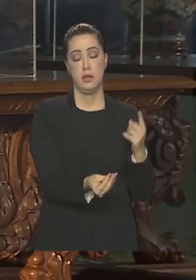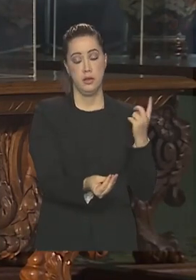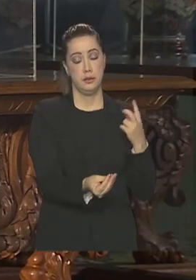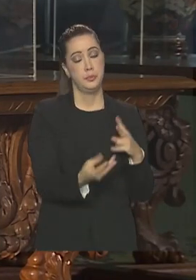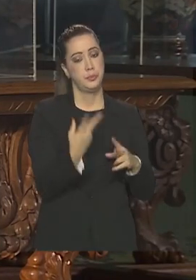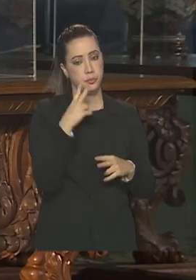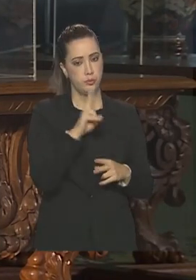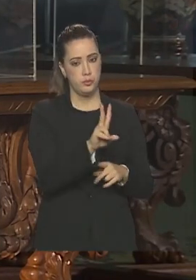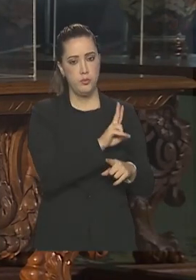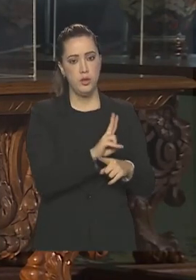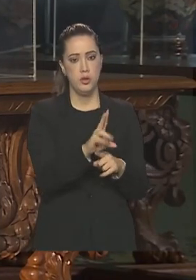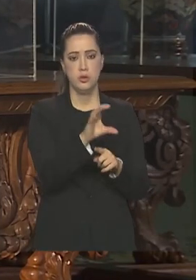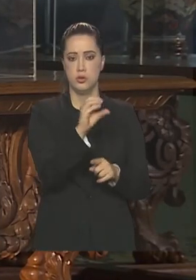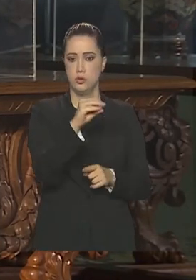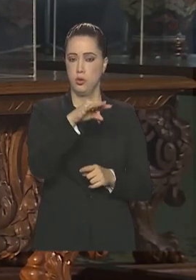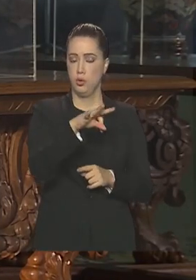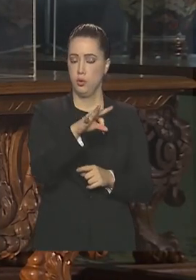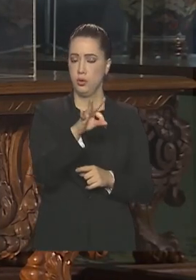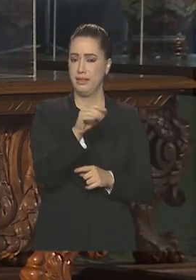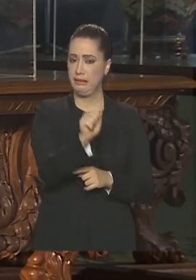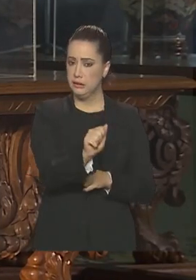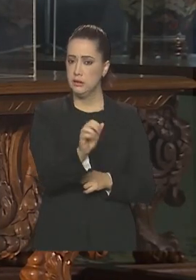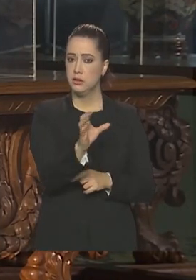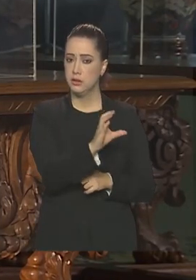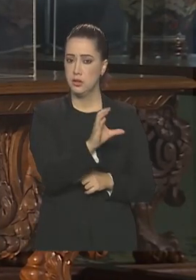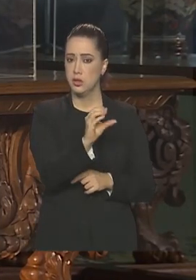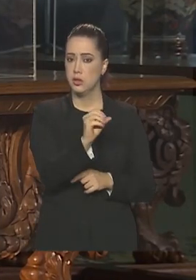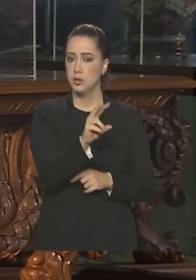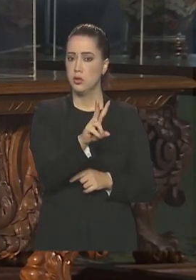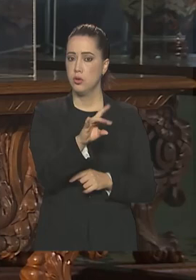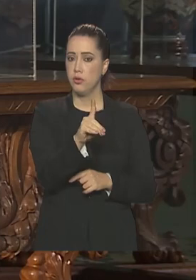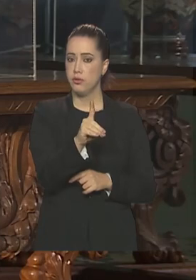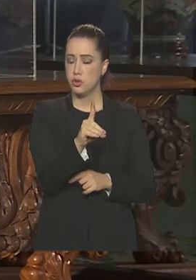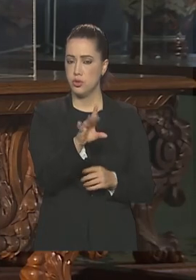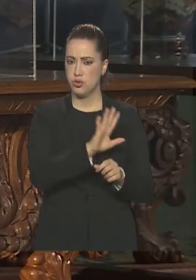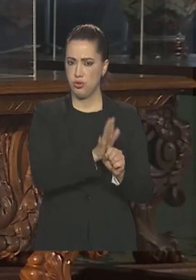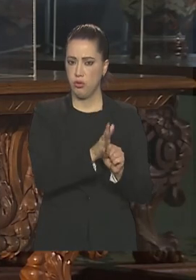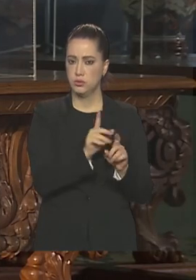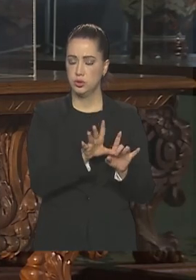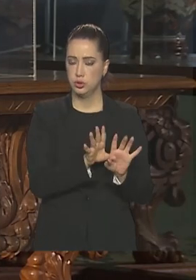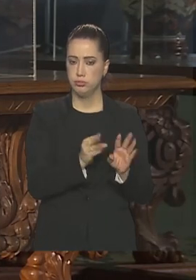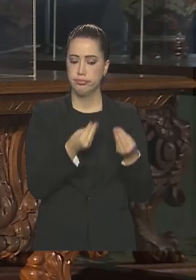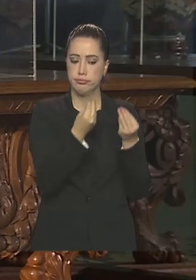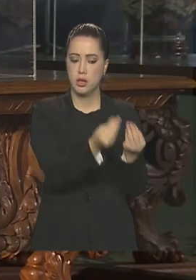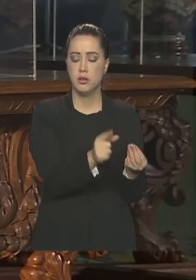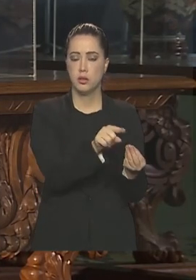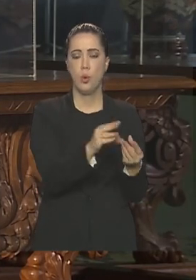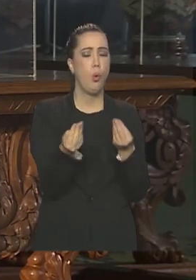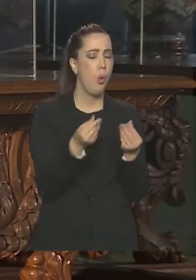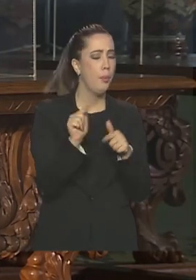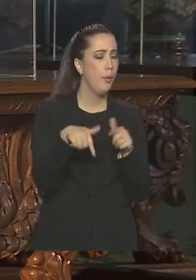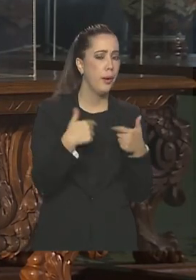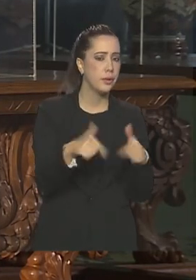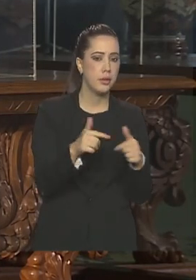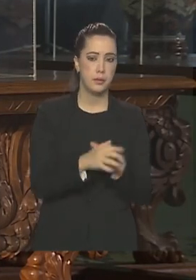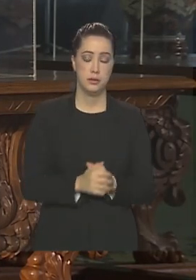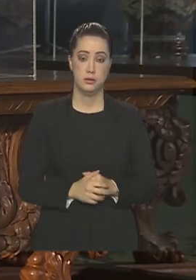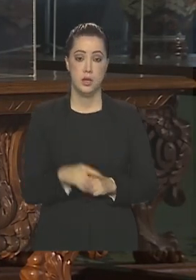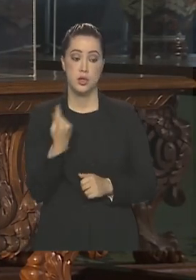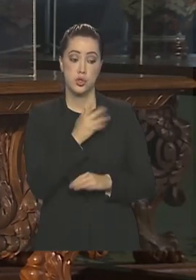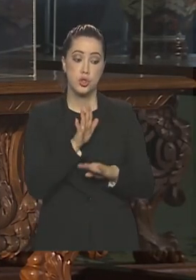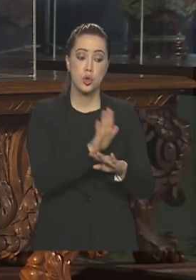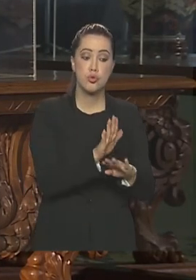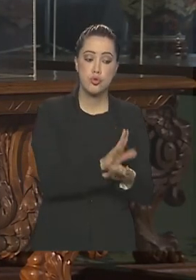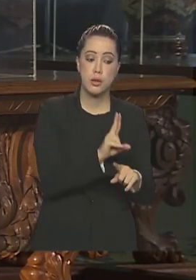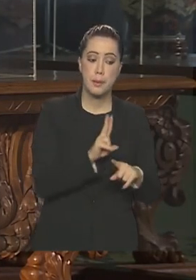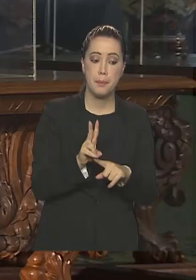Covid. E como que funciona a conta Covid? A conta Covid é uma injeção de recursos na distribuidora, mas que